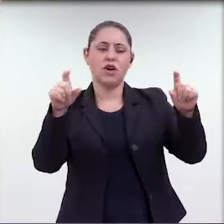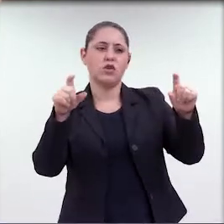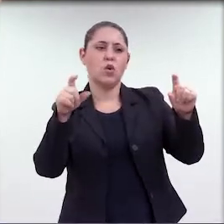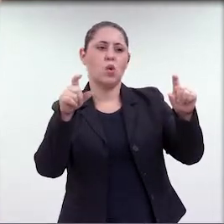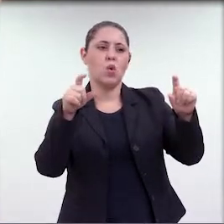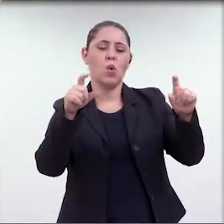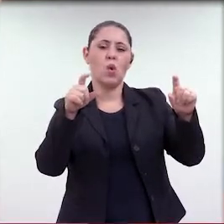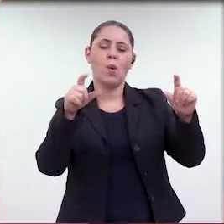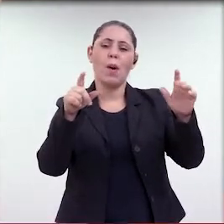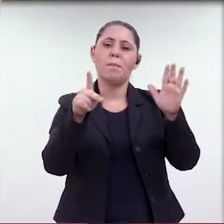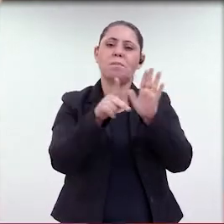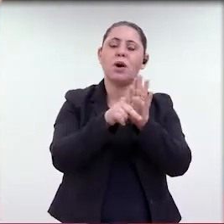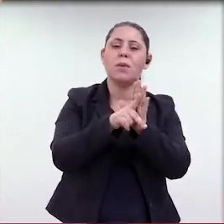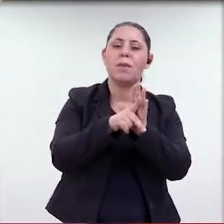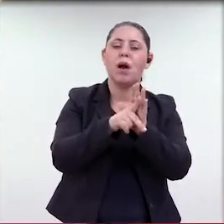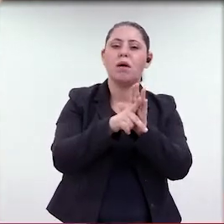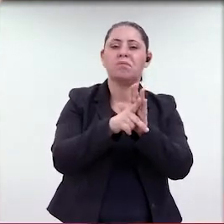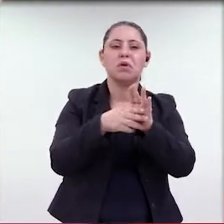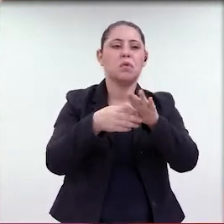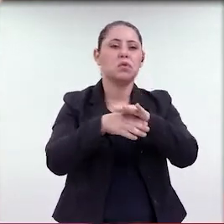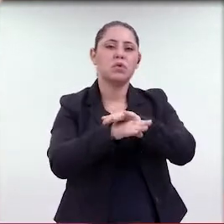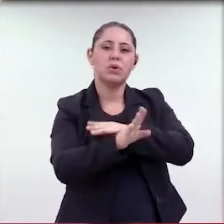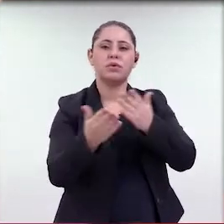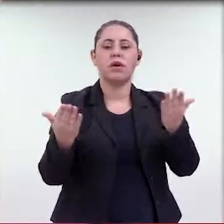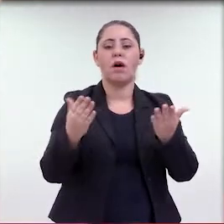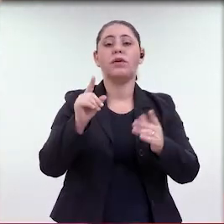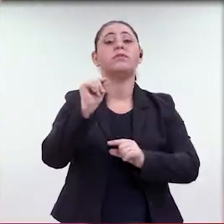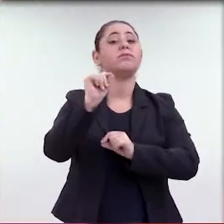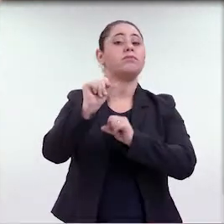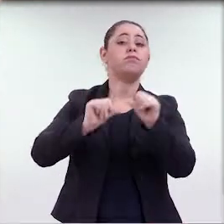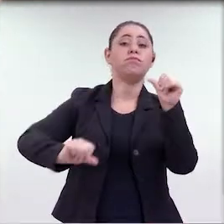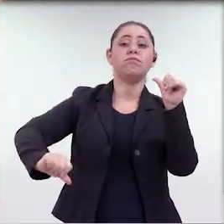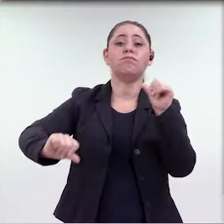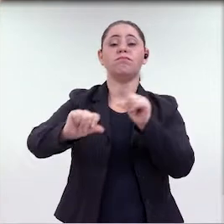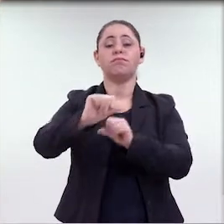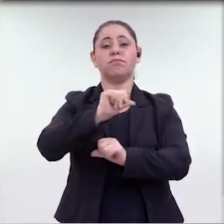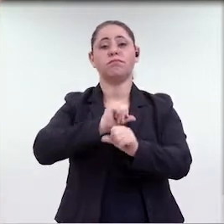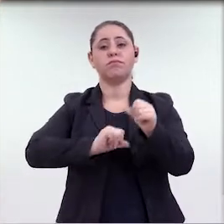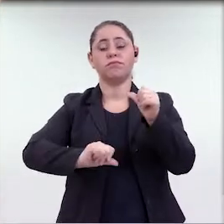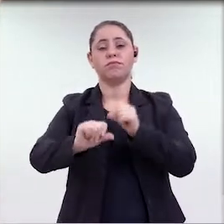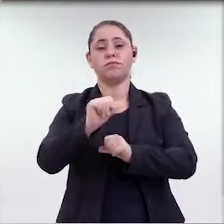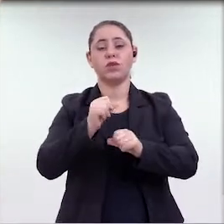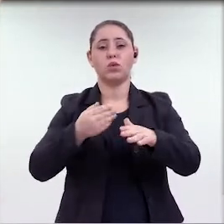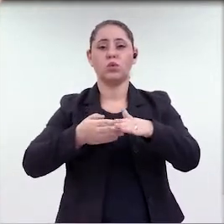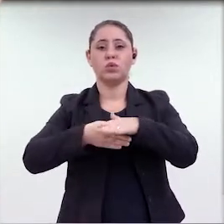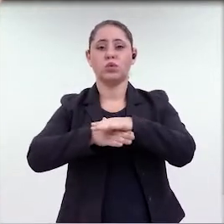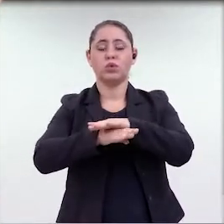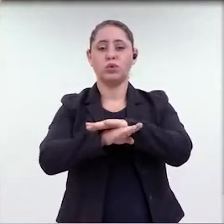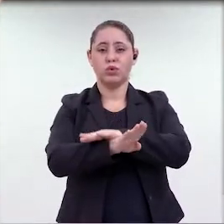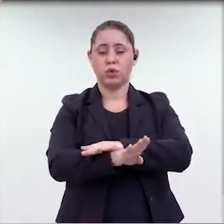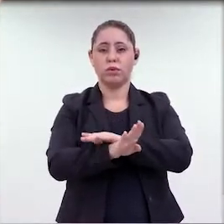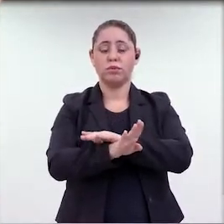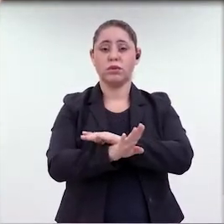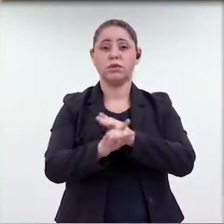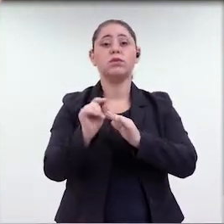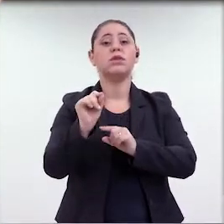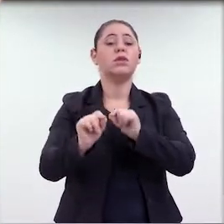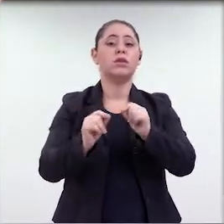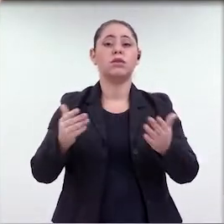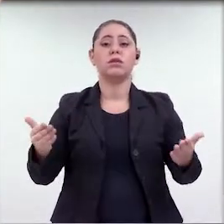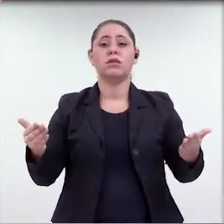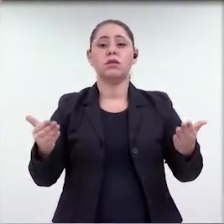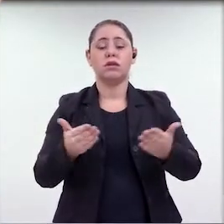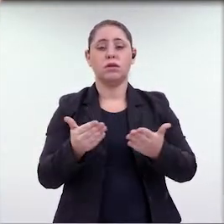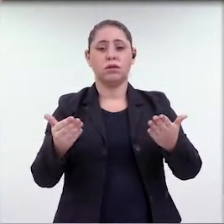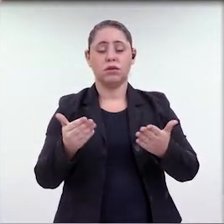comum agora. E eu vou primeiro perguntar para a Ana Maria o que mudou em relação a esses hábitos e o que a partir de